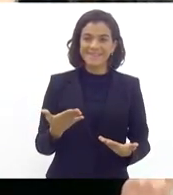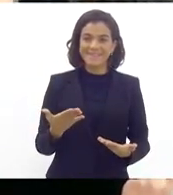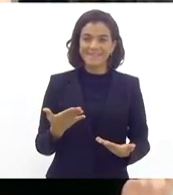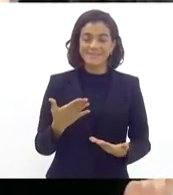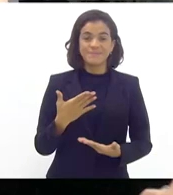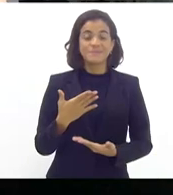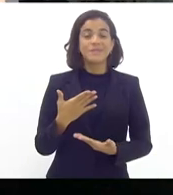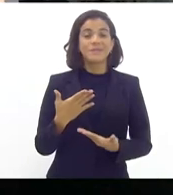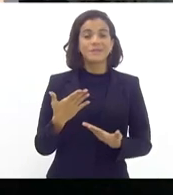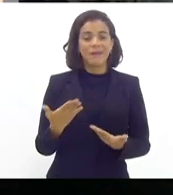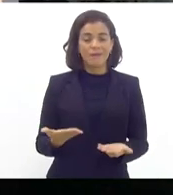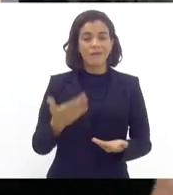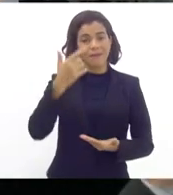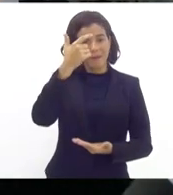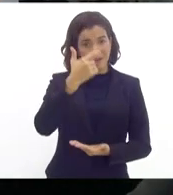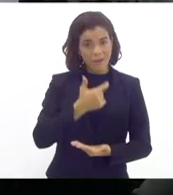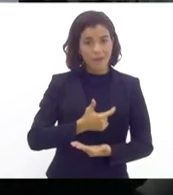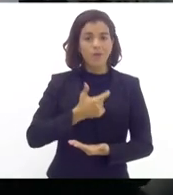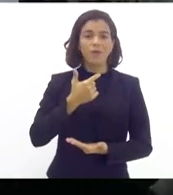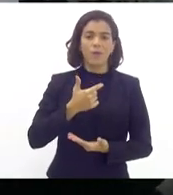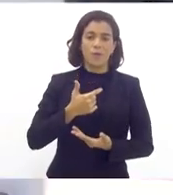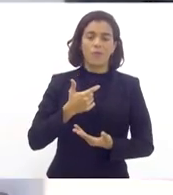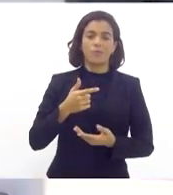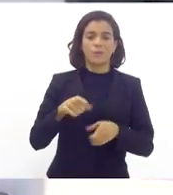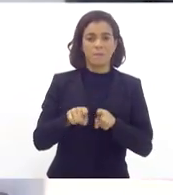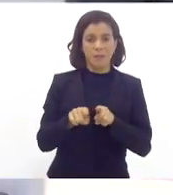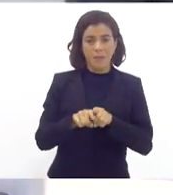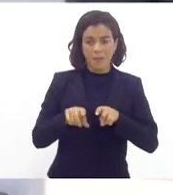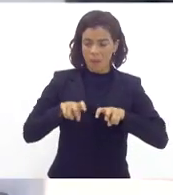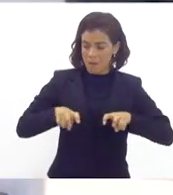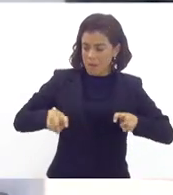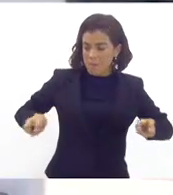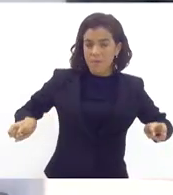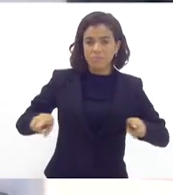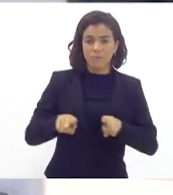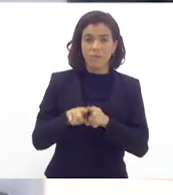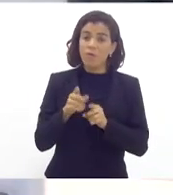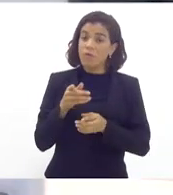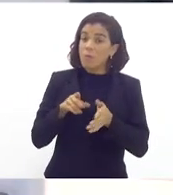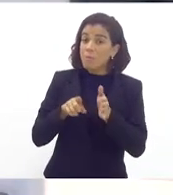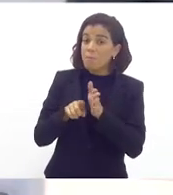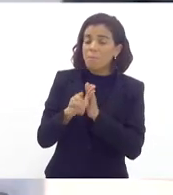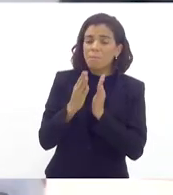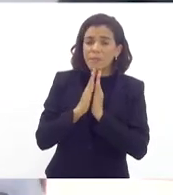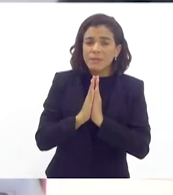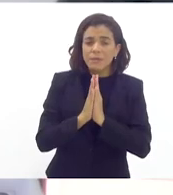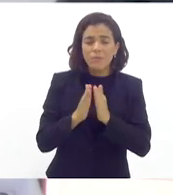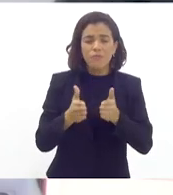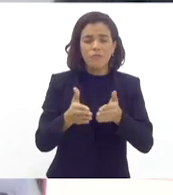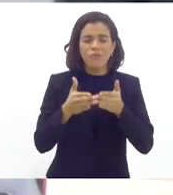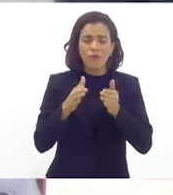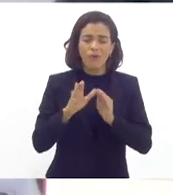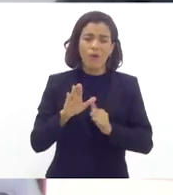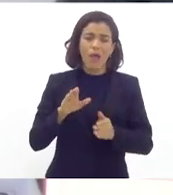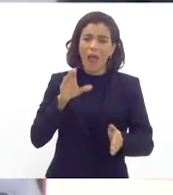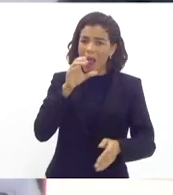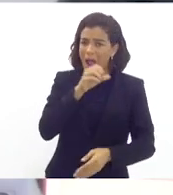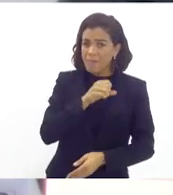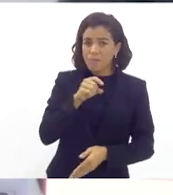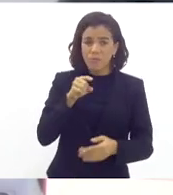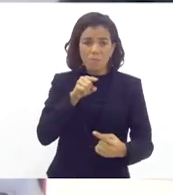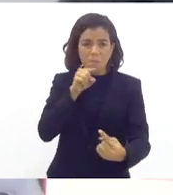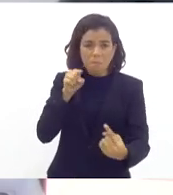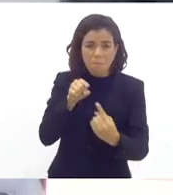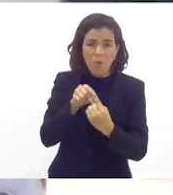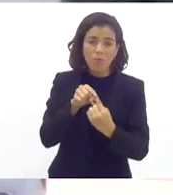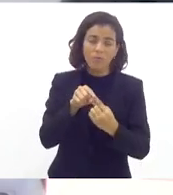E aí eu vou aqui, a mesa faz, e a gente só pedir para ser bastante objetivo nas perguntas, para a gente ter o máximo de debate possível das